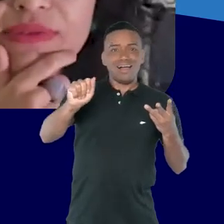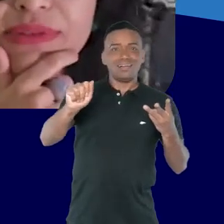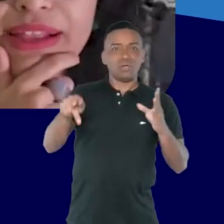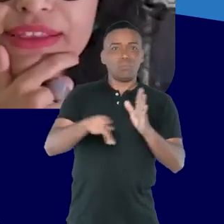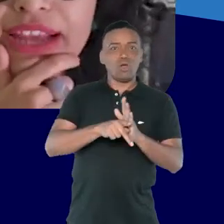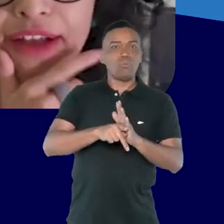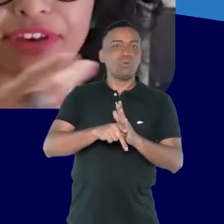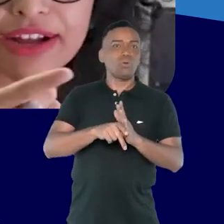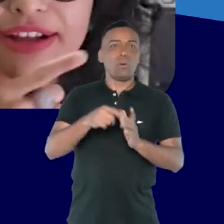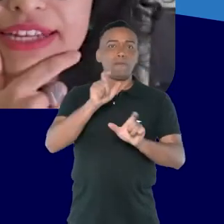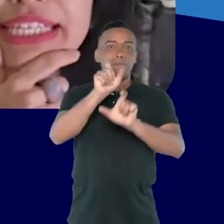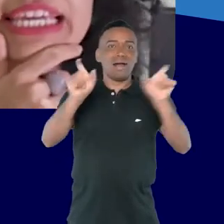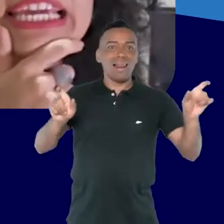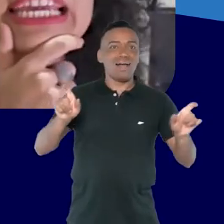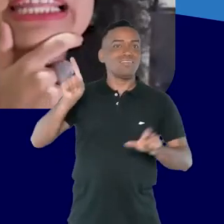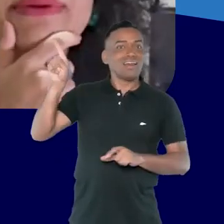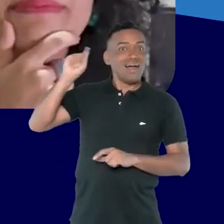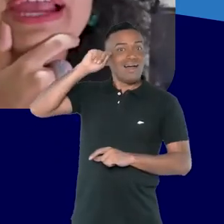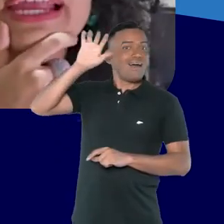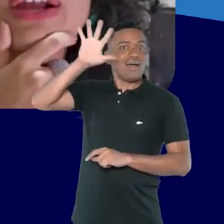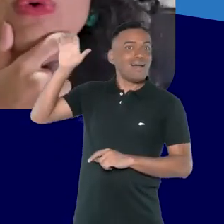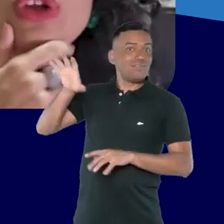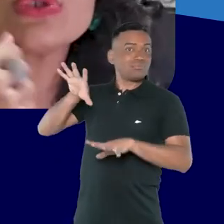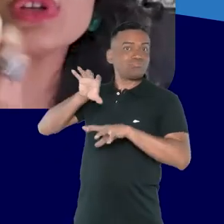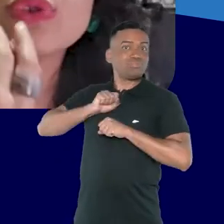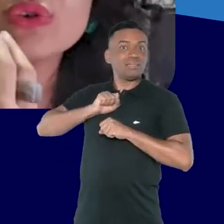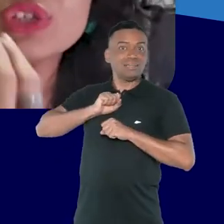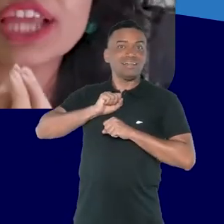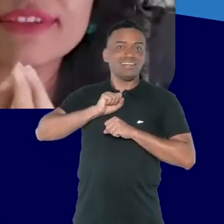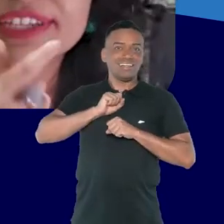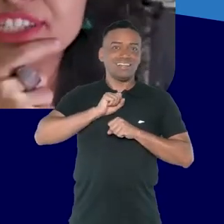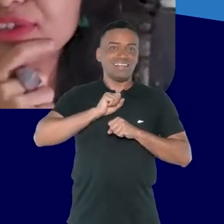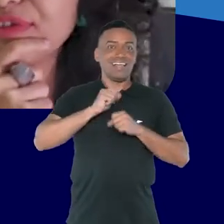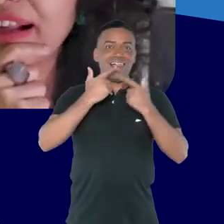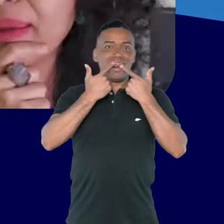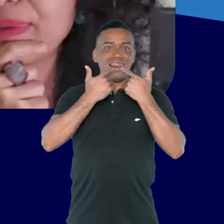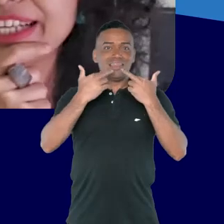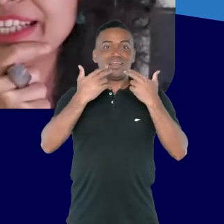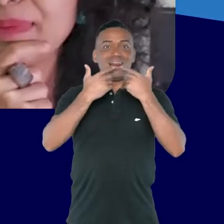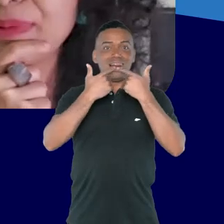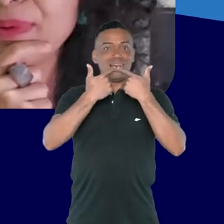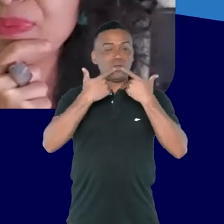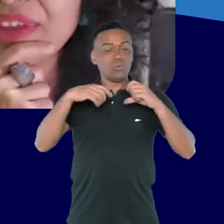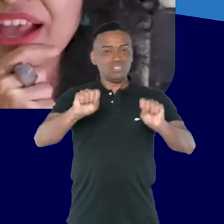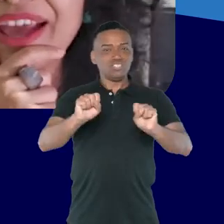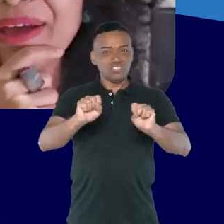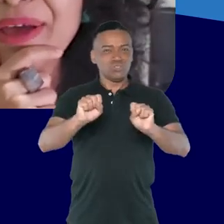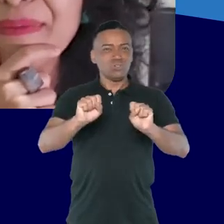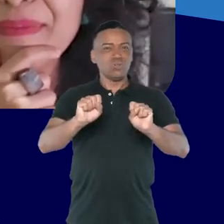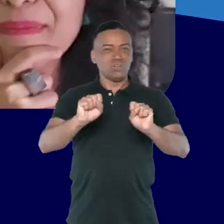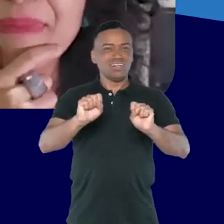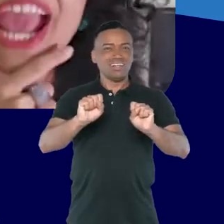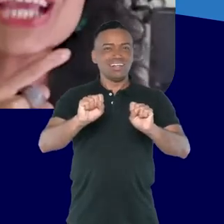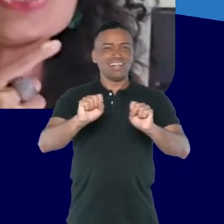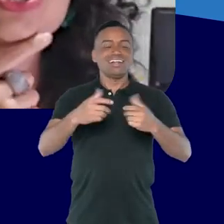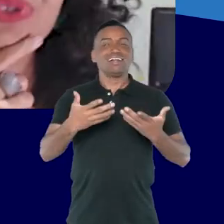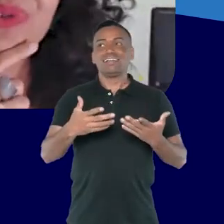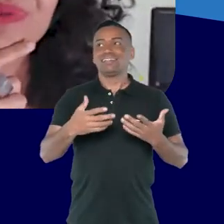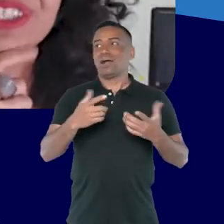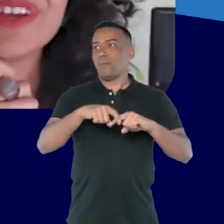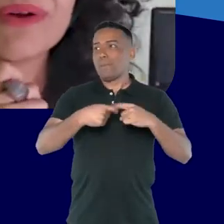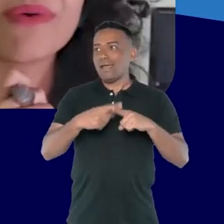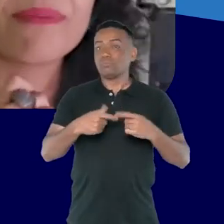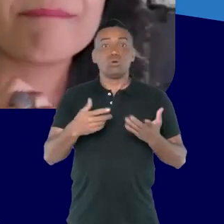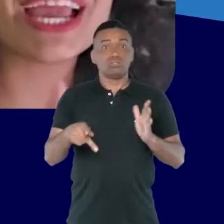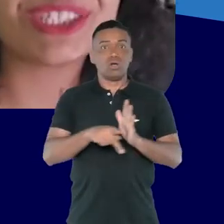de línguas africanas, e também o jeito a gente não fala, por exemplo,